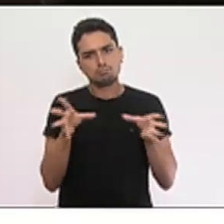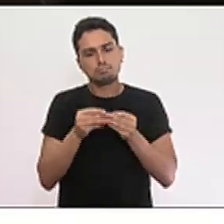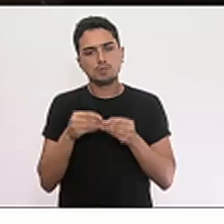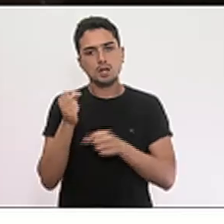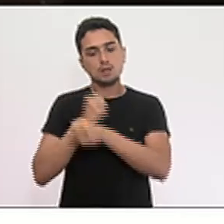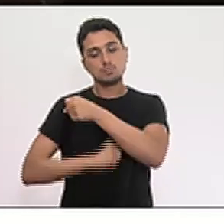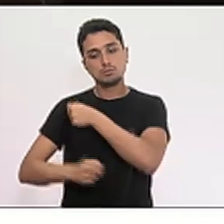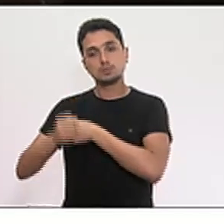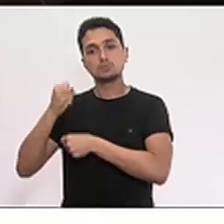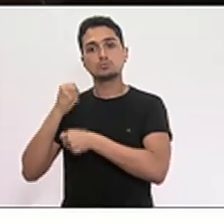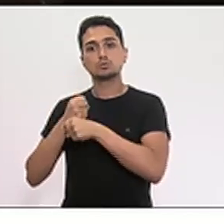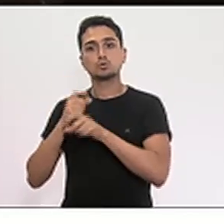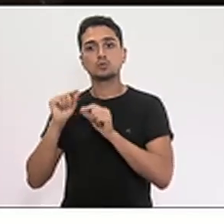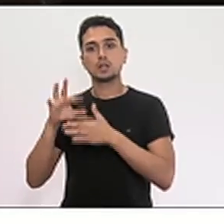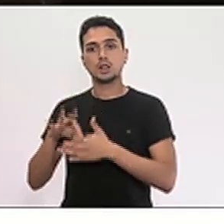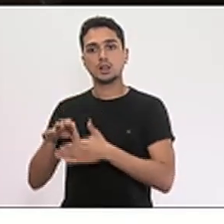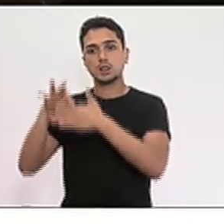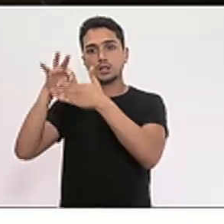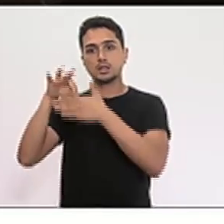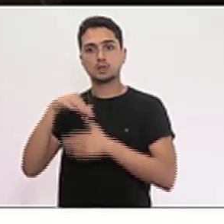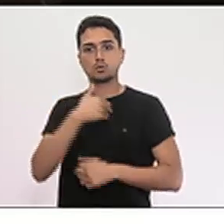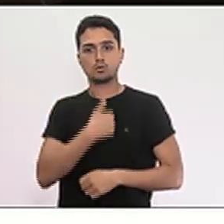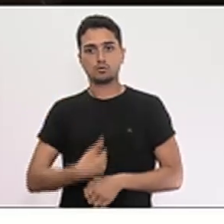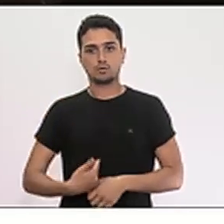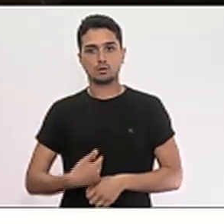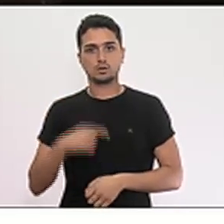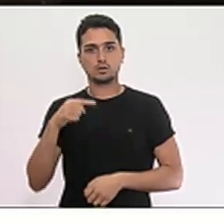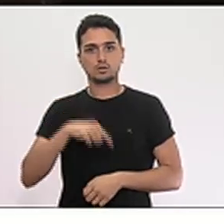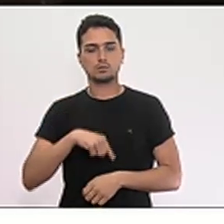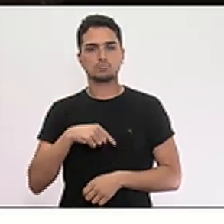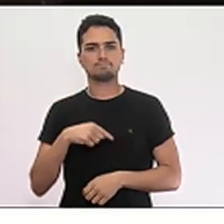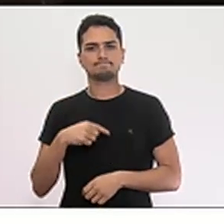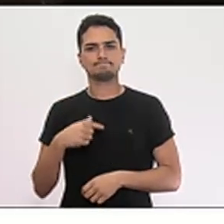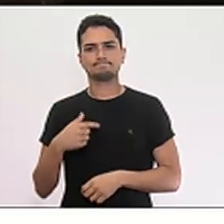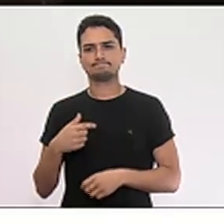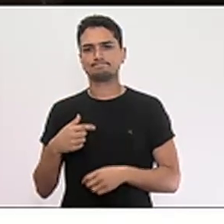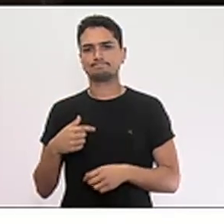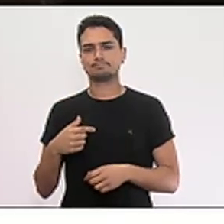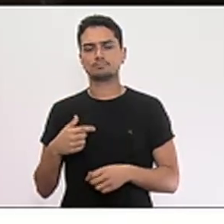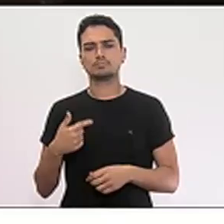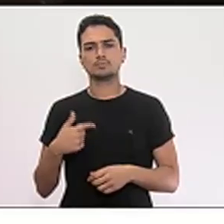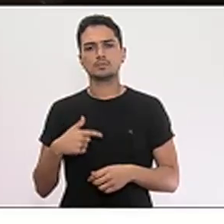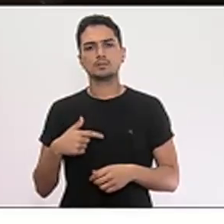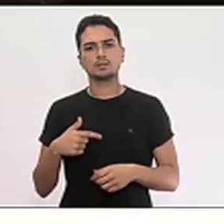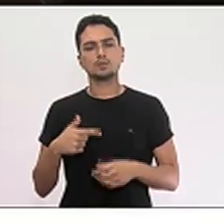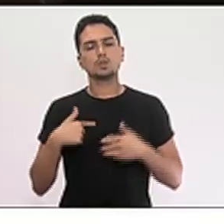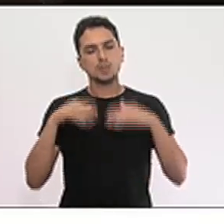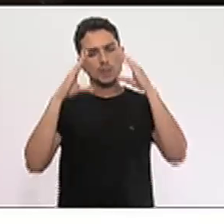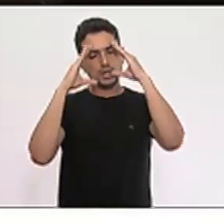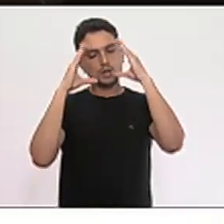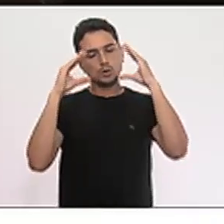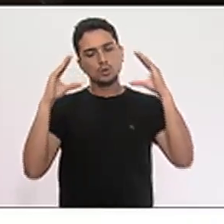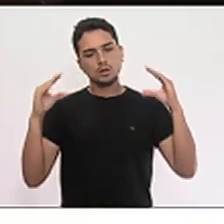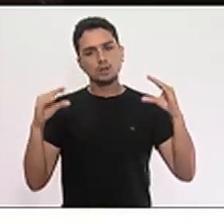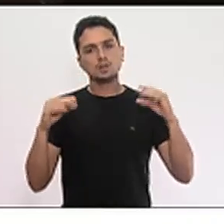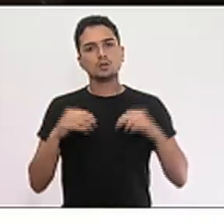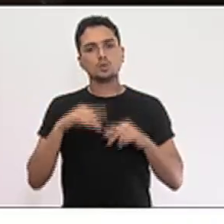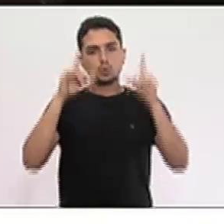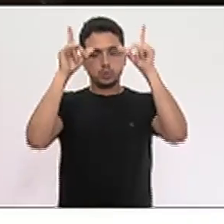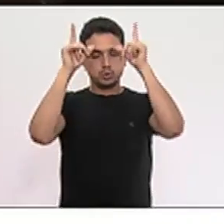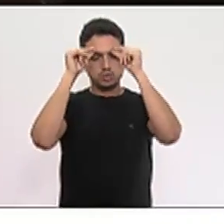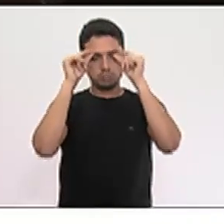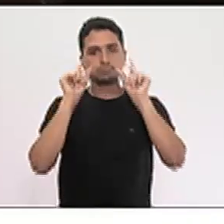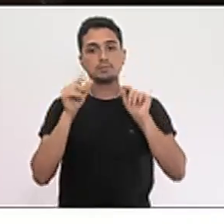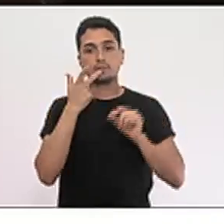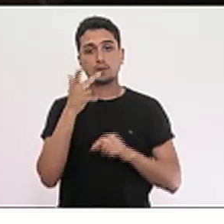passado, o líder do governo, e me causou uma tranquilidade muito grande, disse o